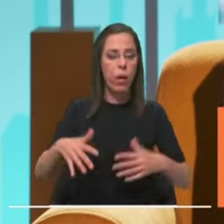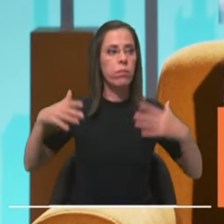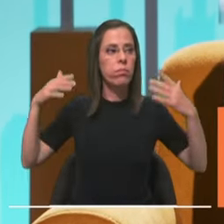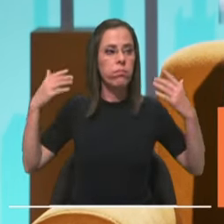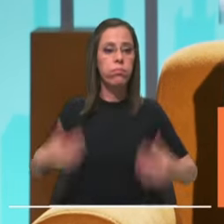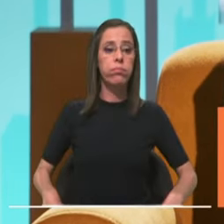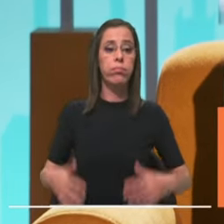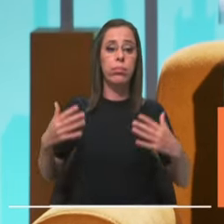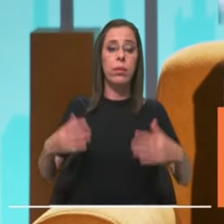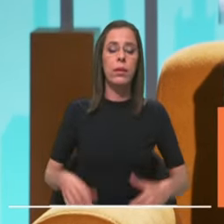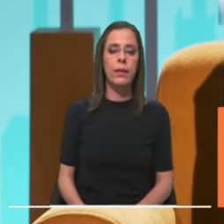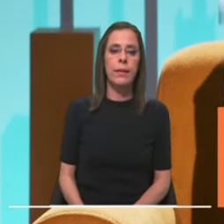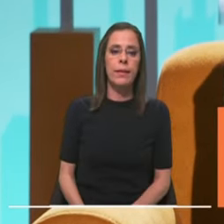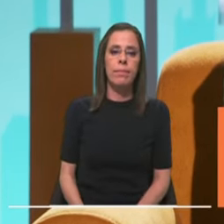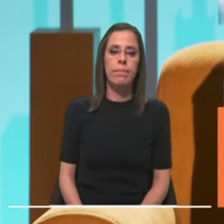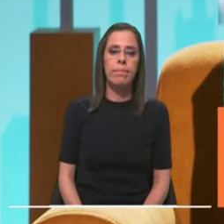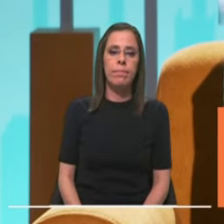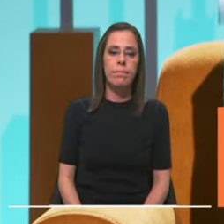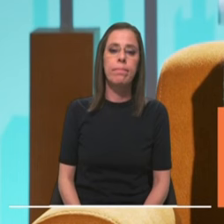um efeito